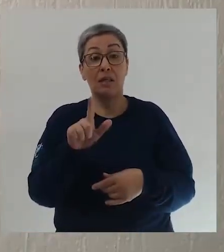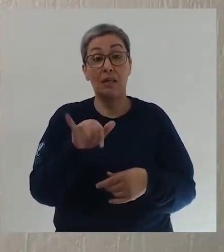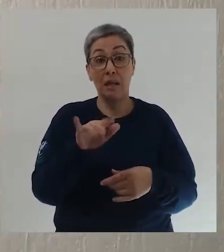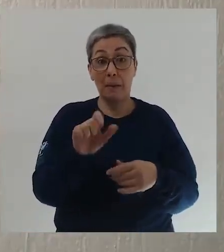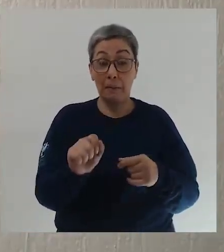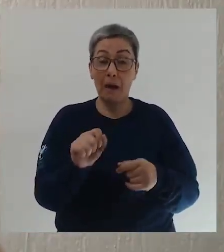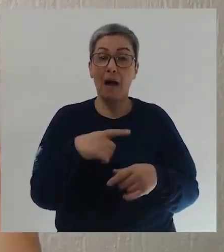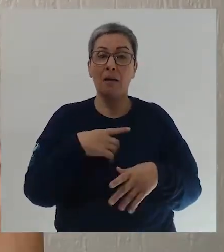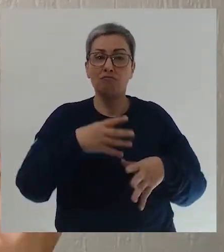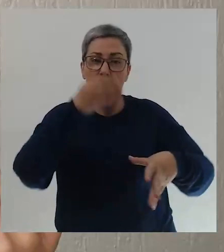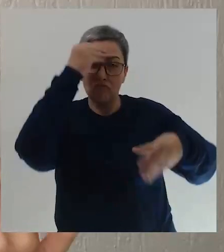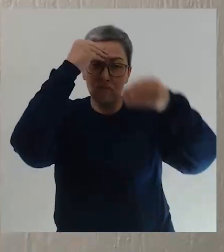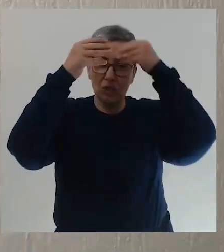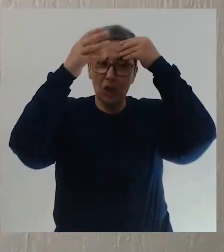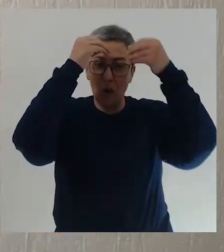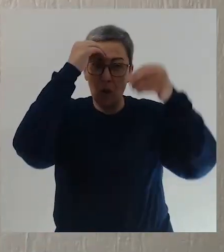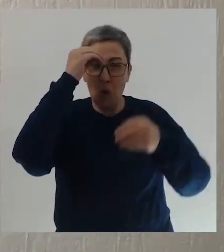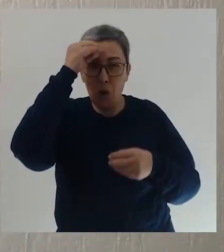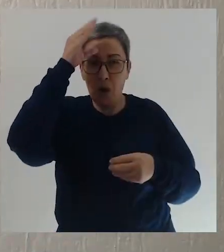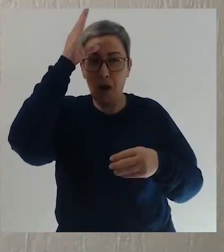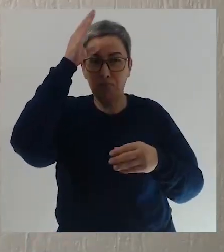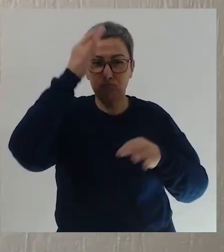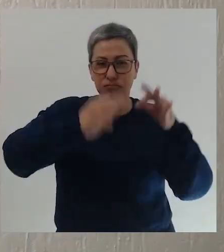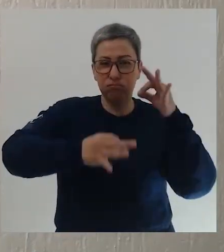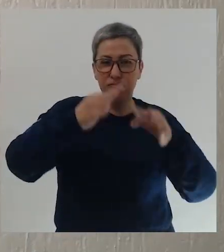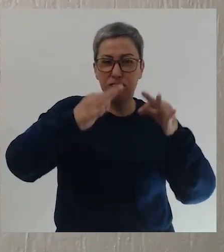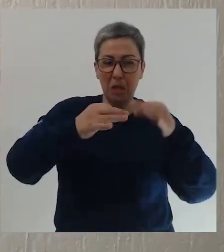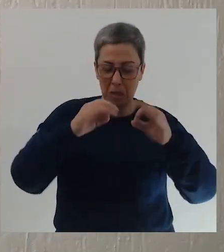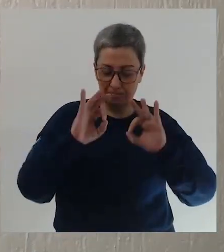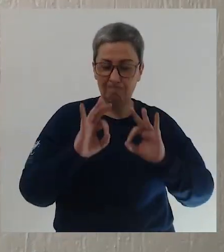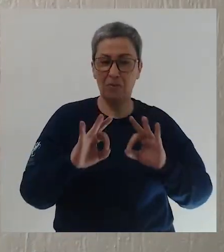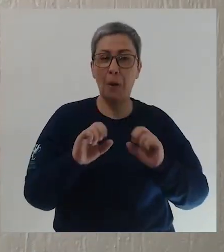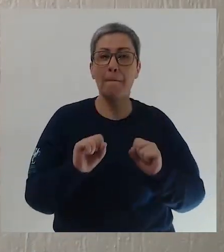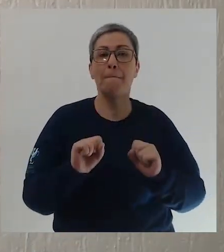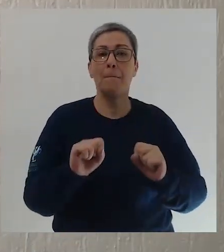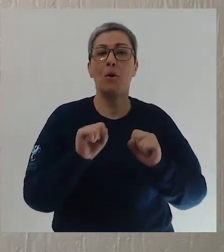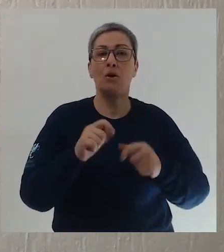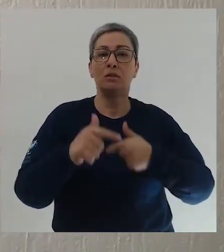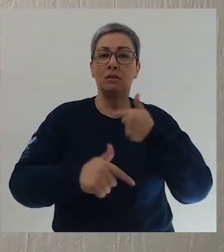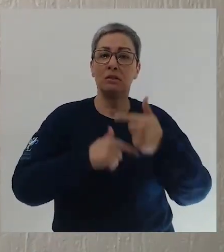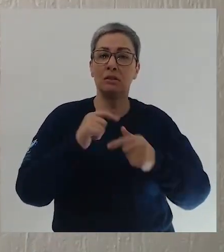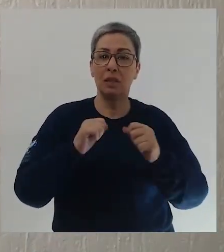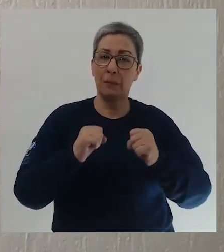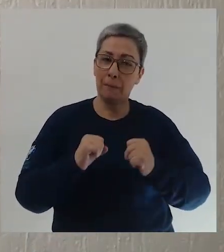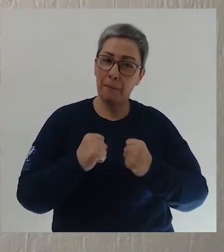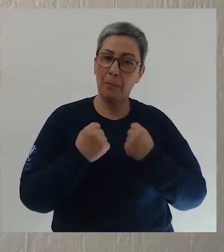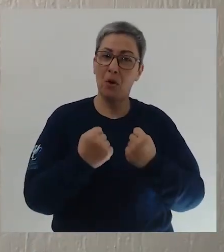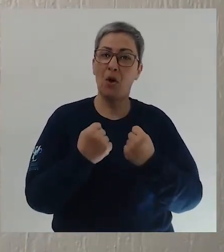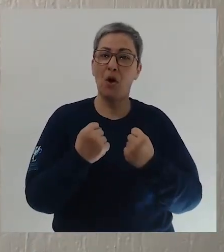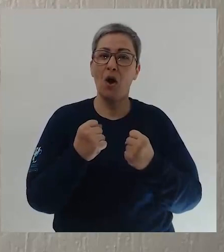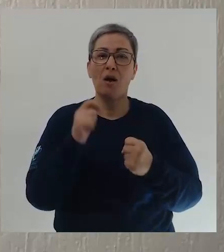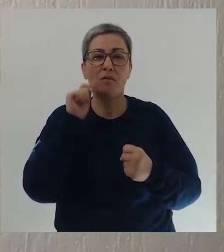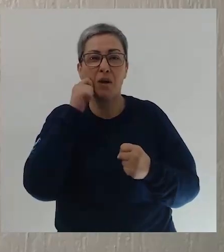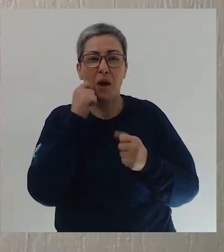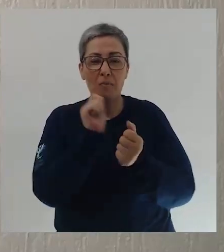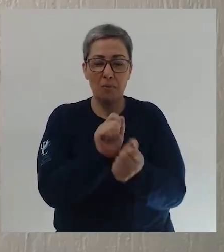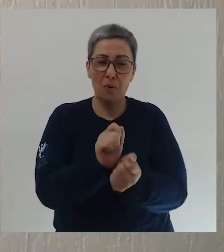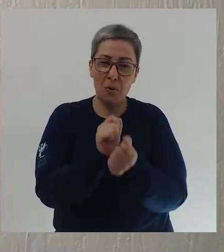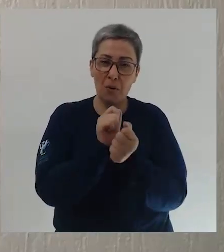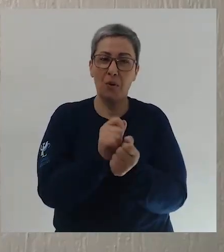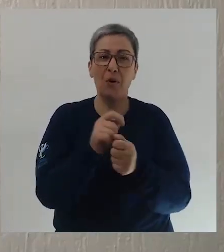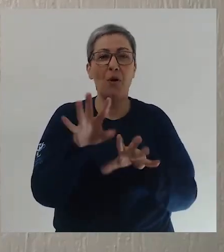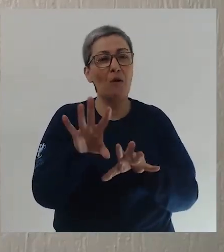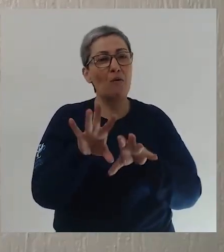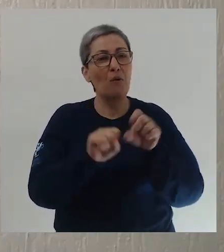Gama adquiriu conhecimentos jurídicos sólidos que o possibilitaram atuar na defesa jurídica de